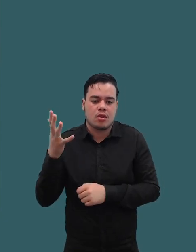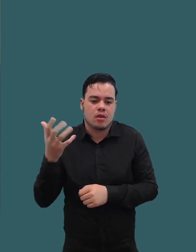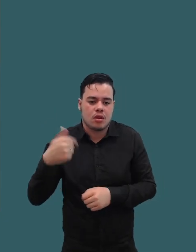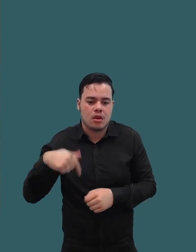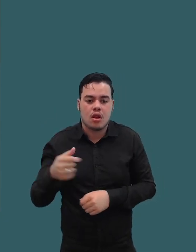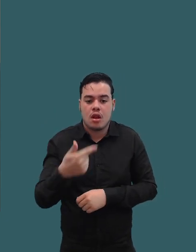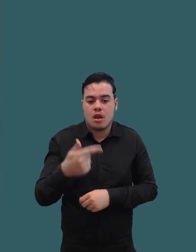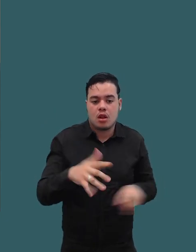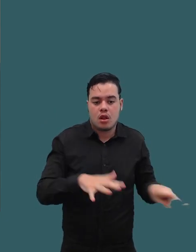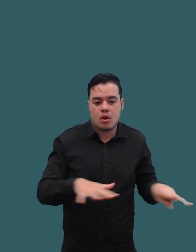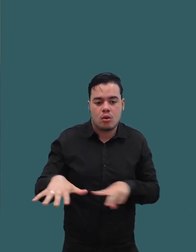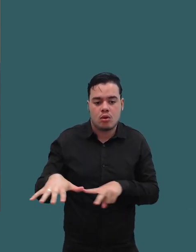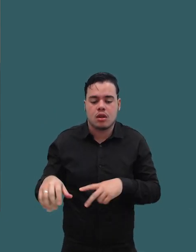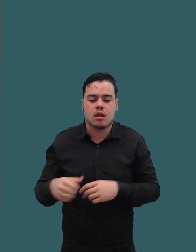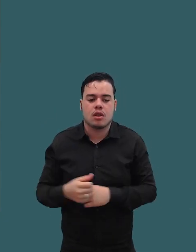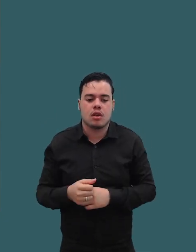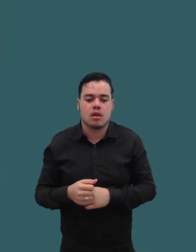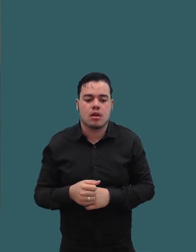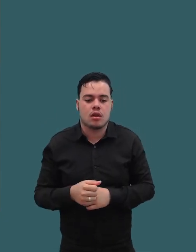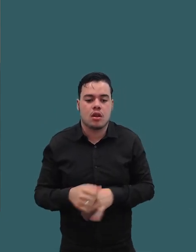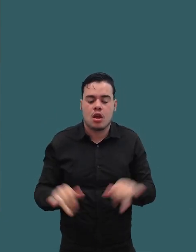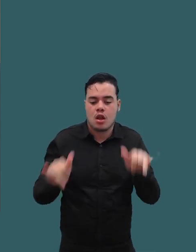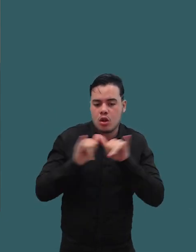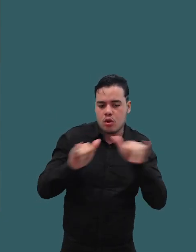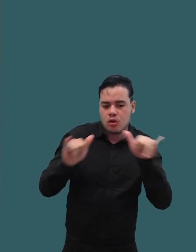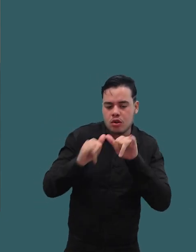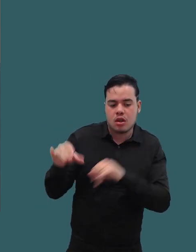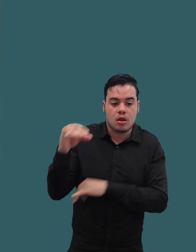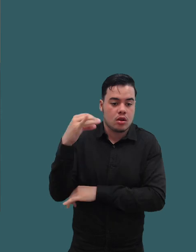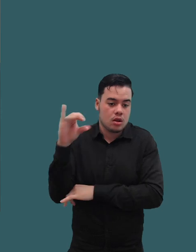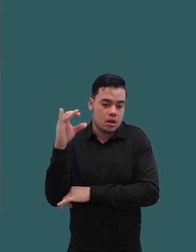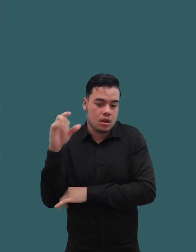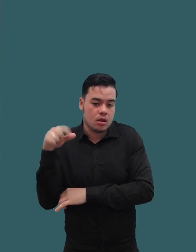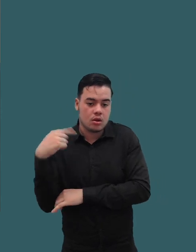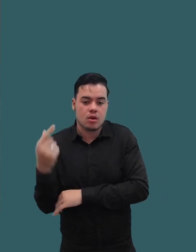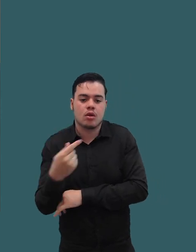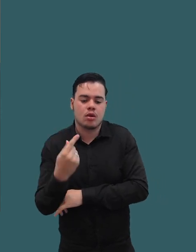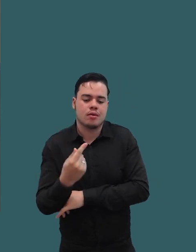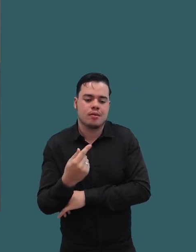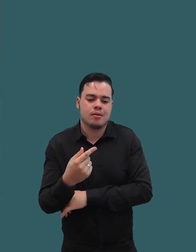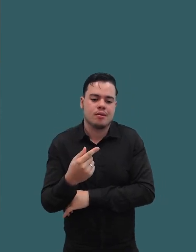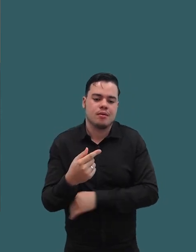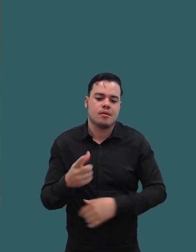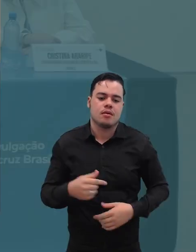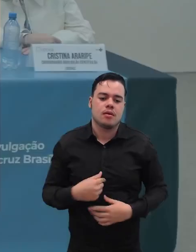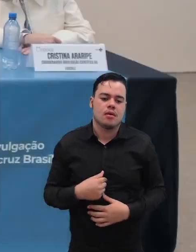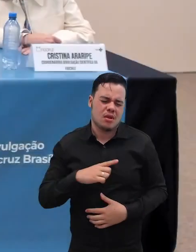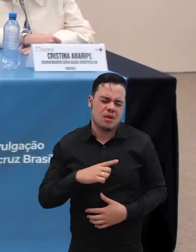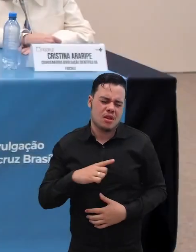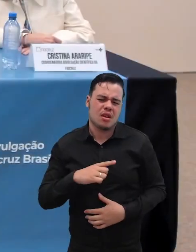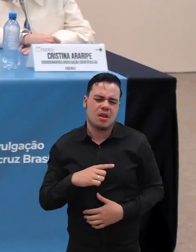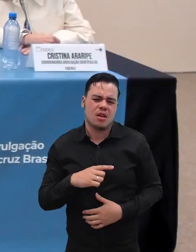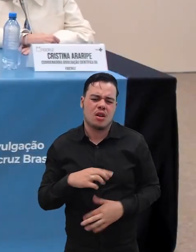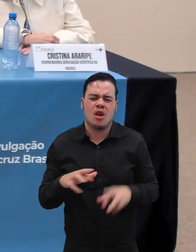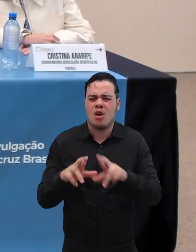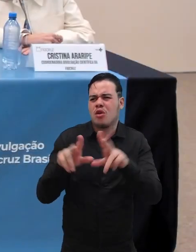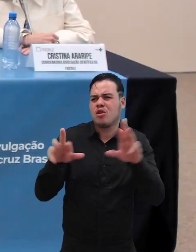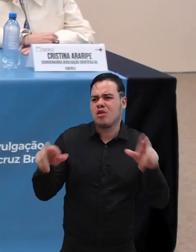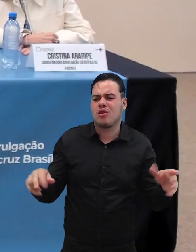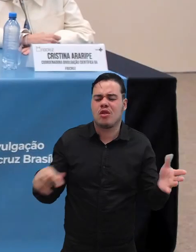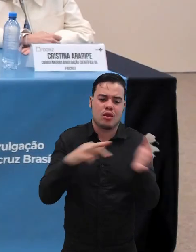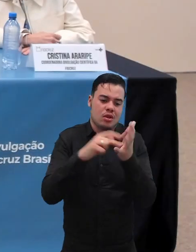dessa segunda semana de divulgação científica, para nós, assim, ela tem uma série de